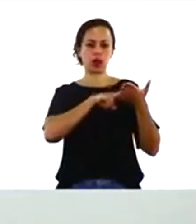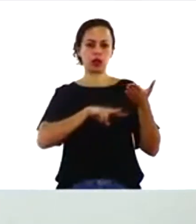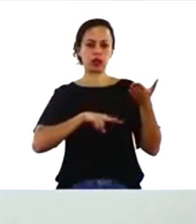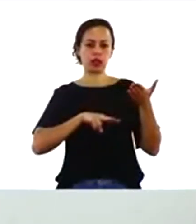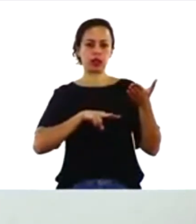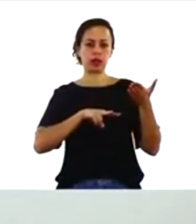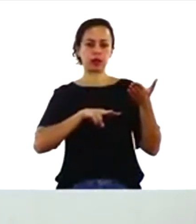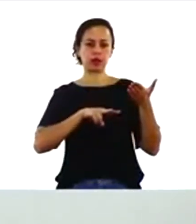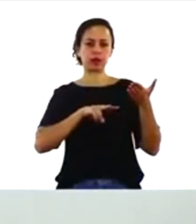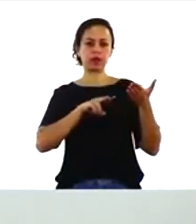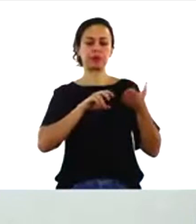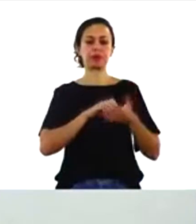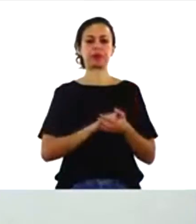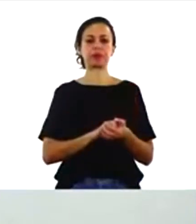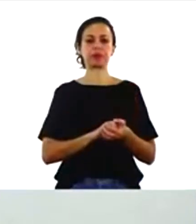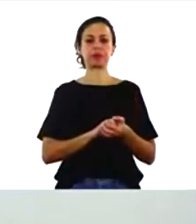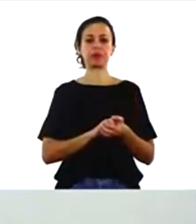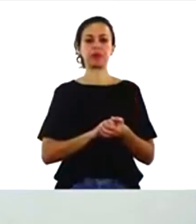muito bem-vindo.